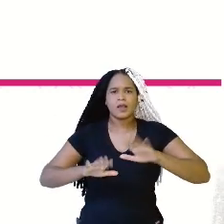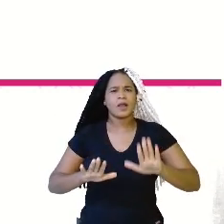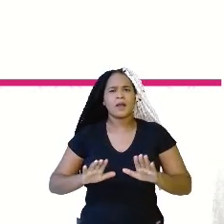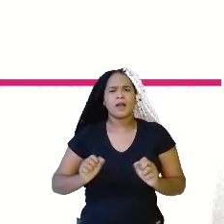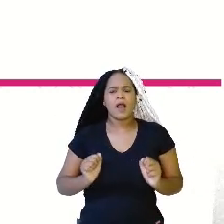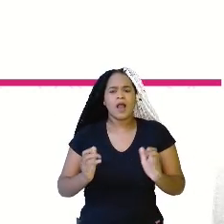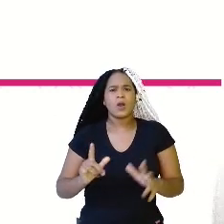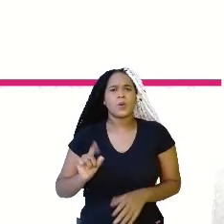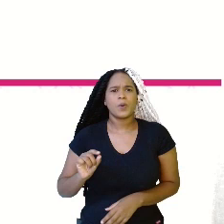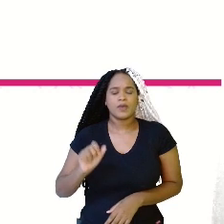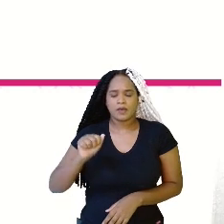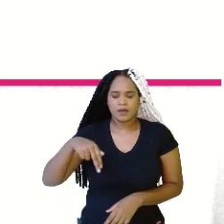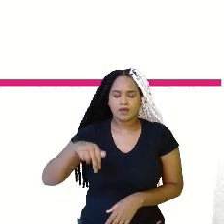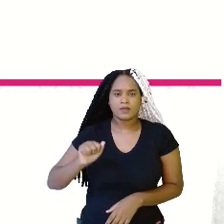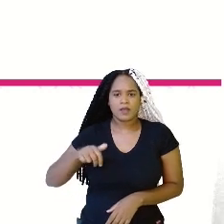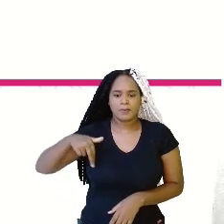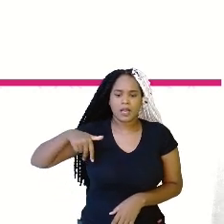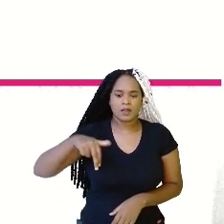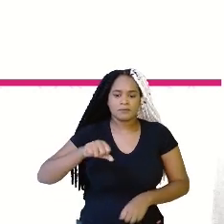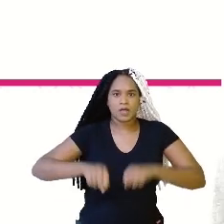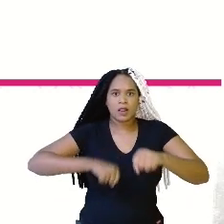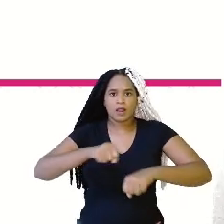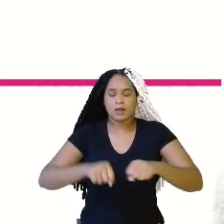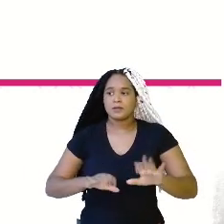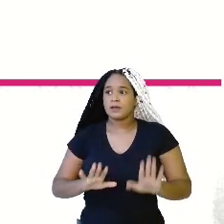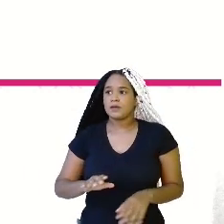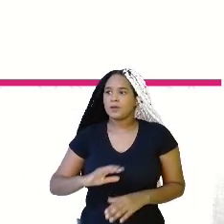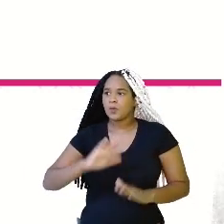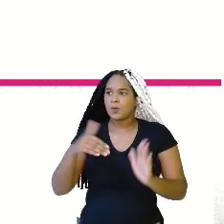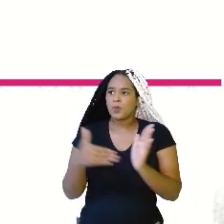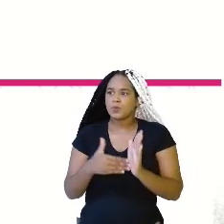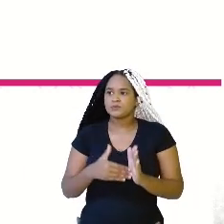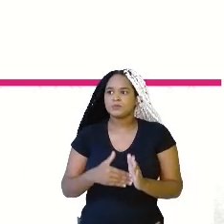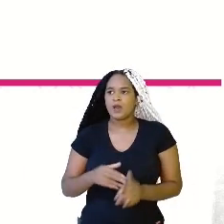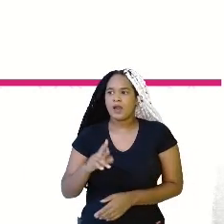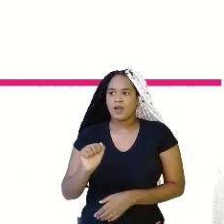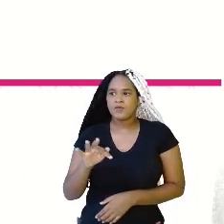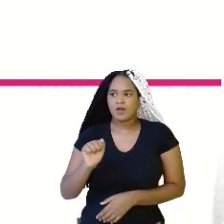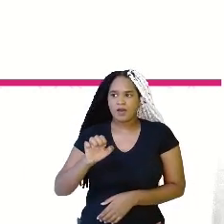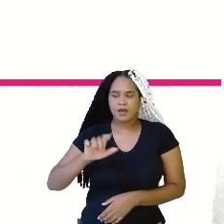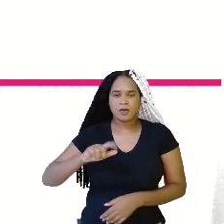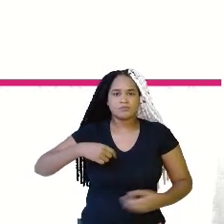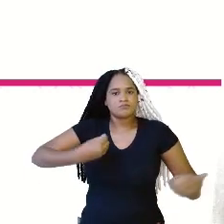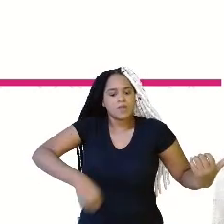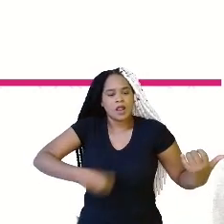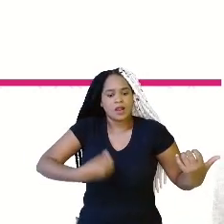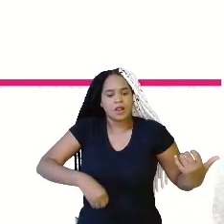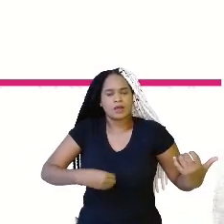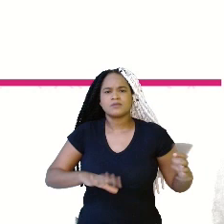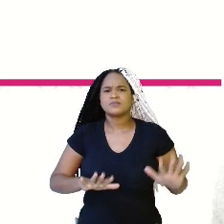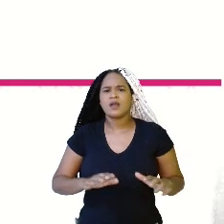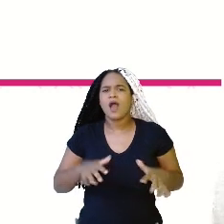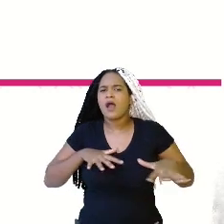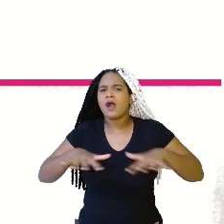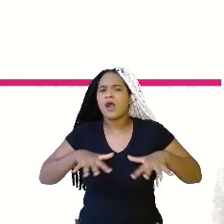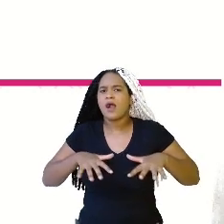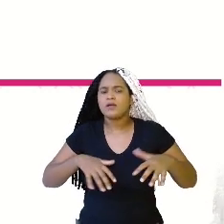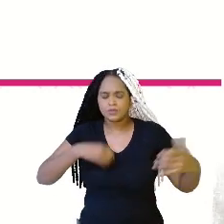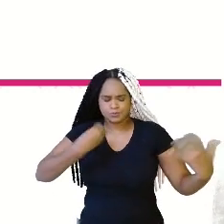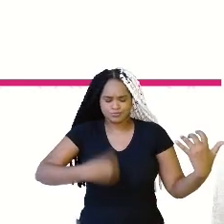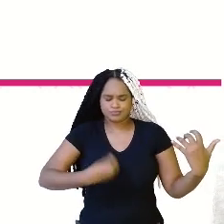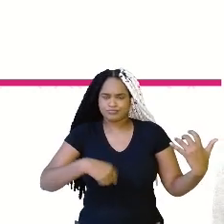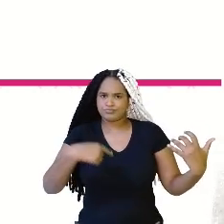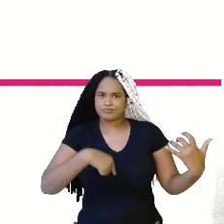movimentando. E por último, Rafael toca violão. Qual a ação de Rafael? Toca. Então, verbo